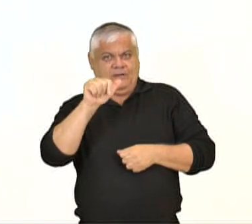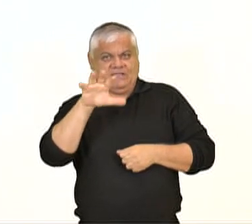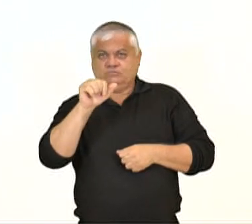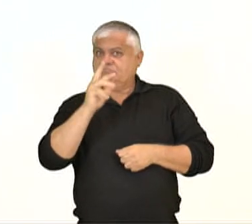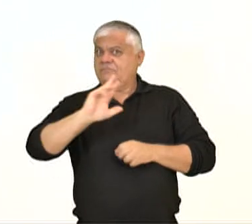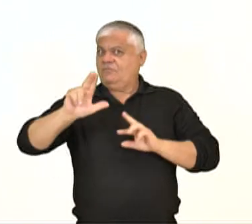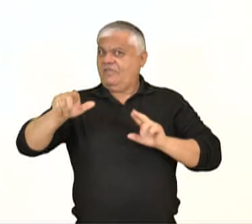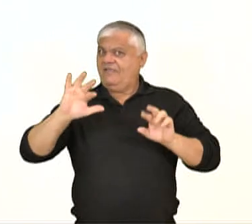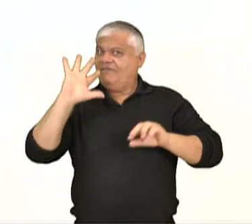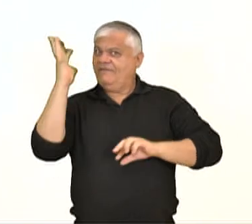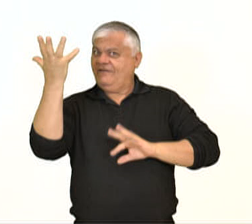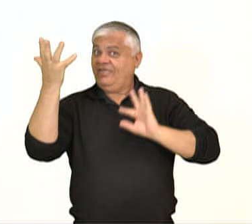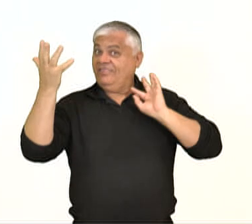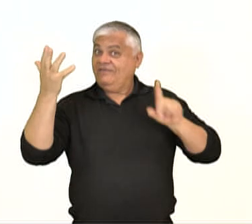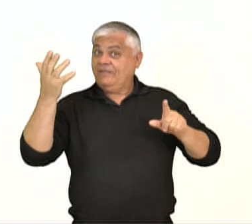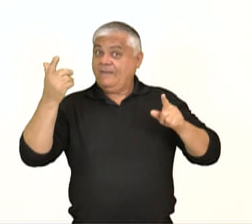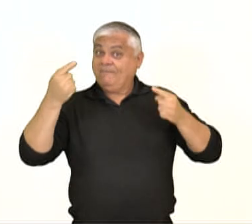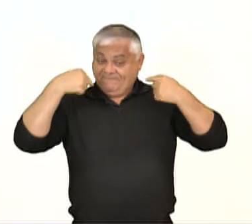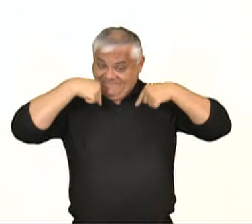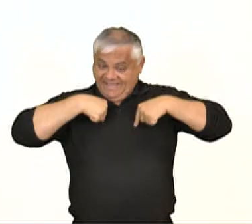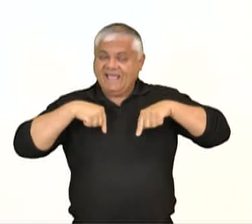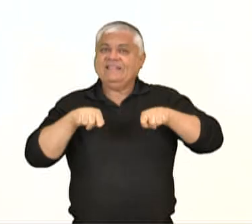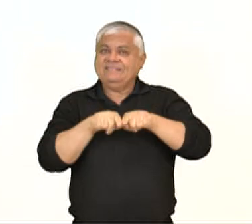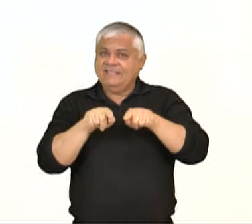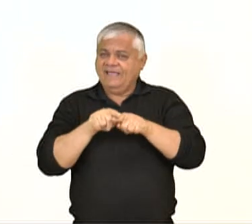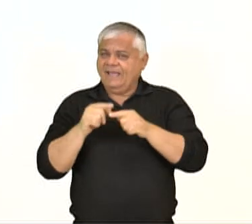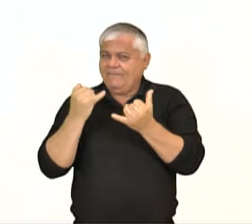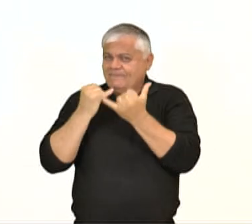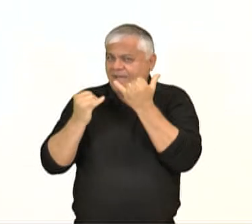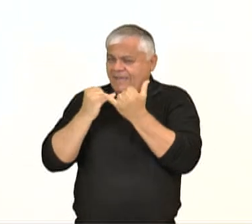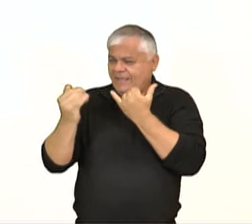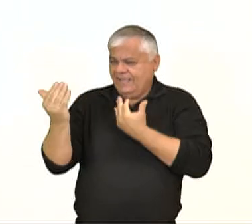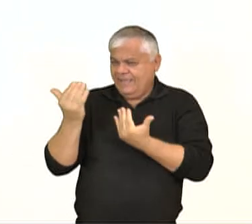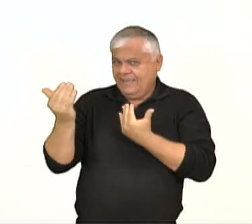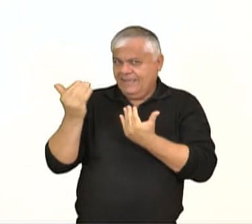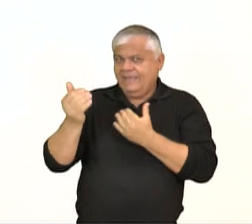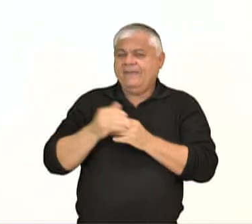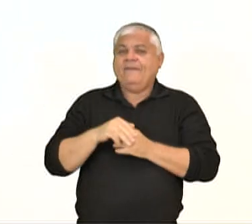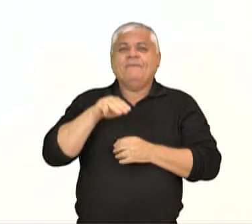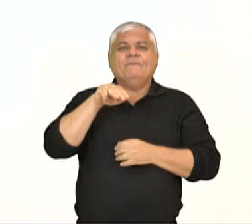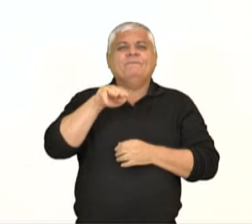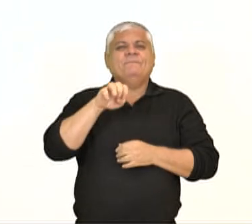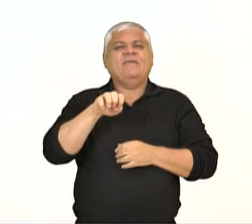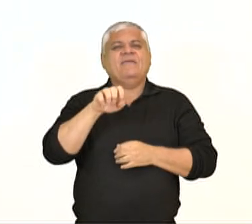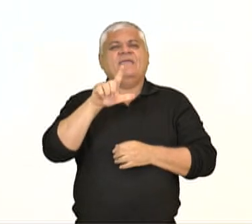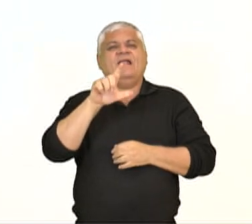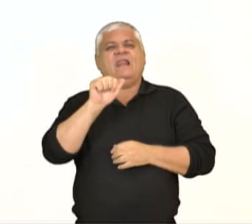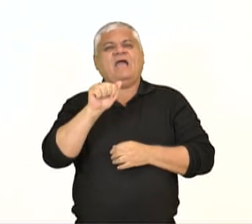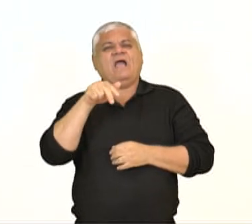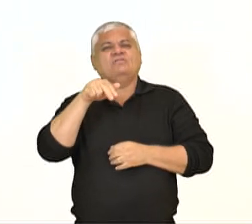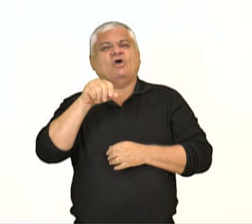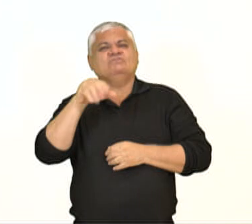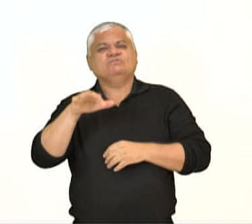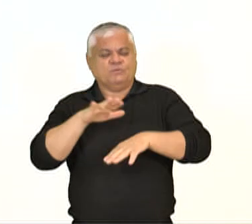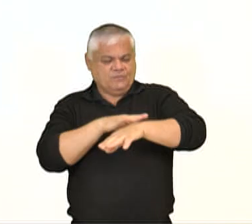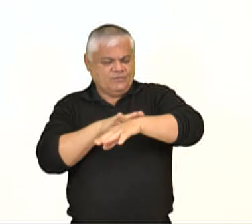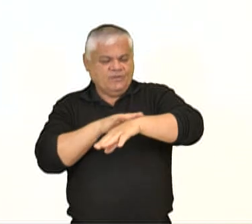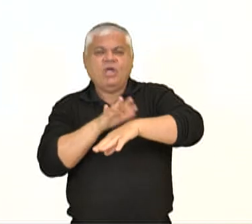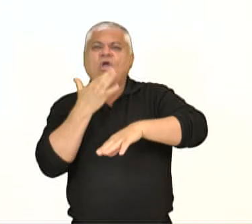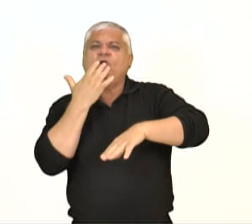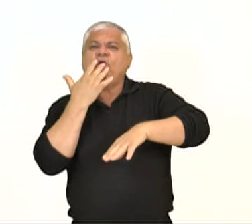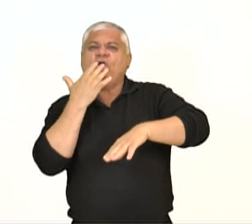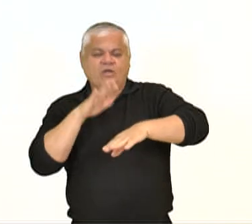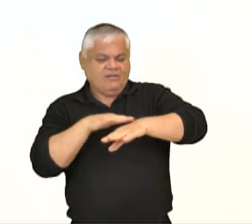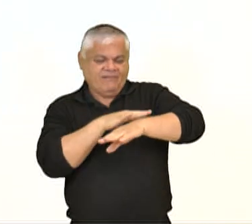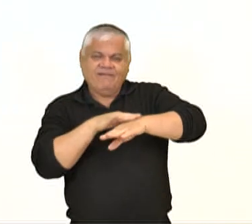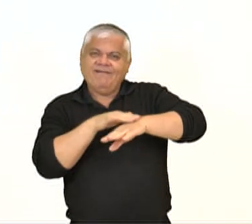estruturas e substâncias que nós podemos comparar. Temos os melanócitos, que produzem a melanina, que dá a cor à nossa pele, que